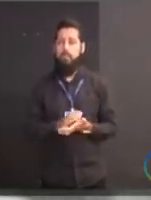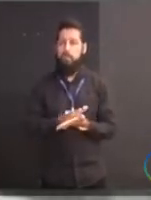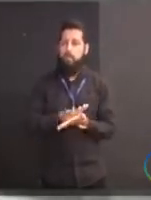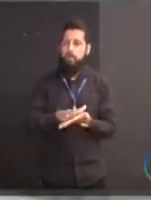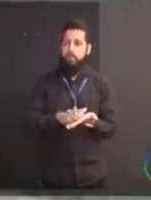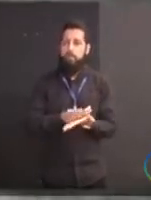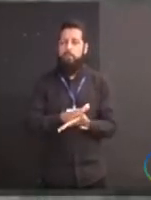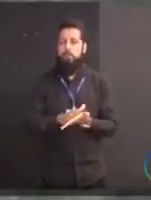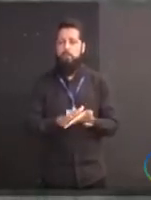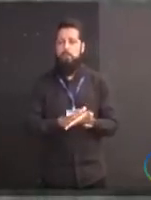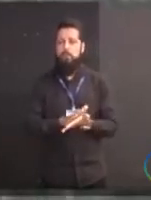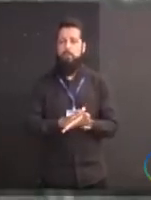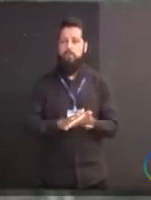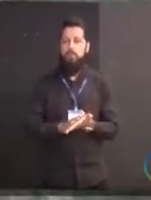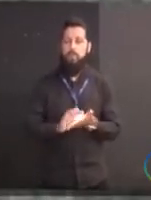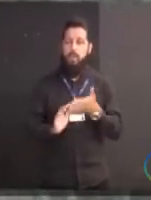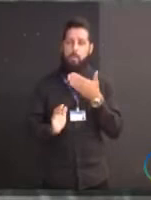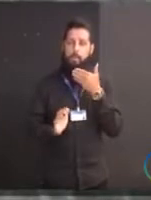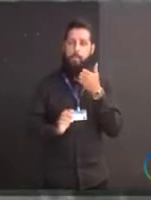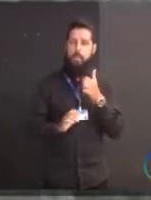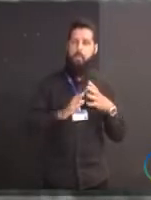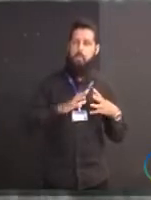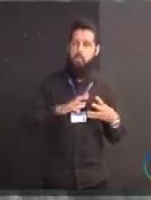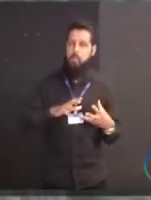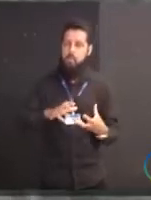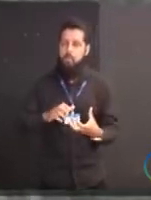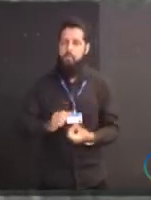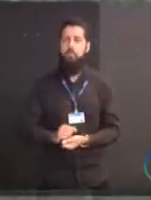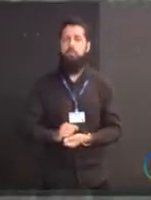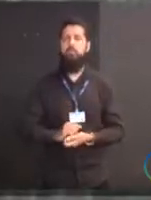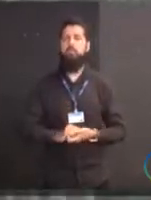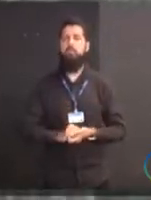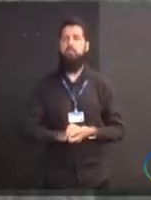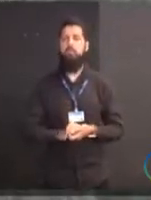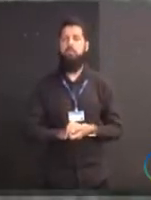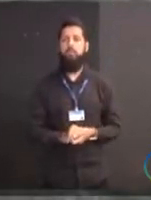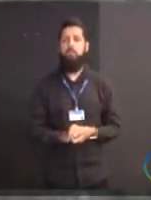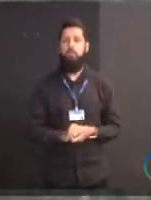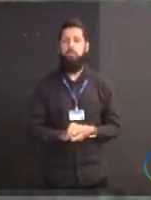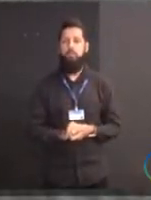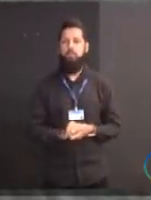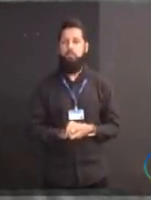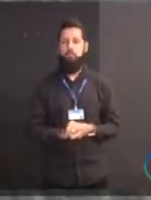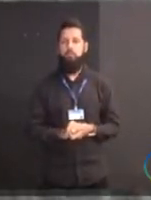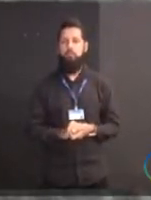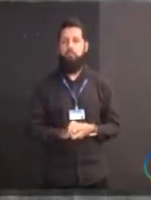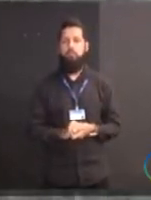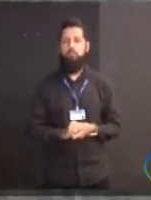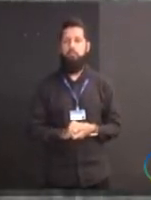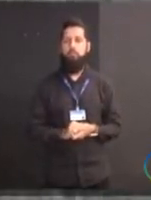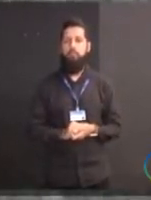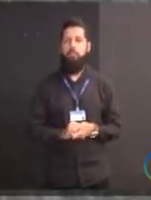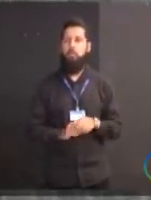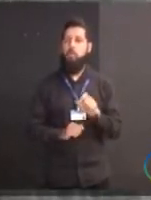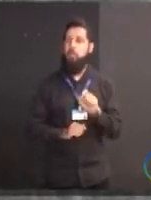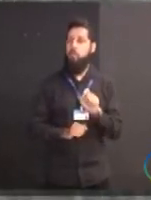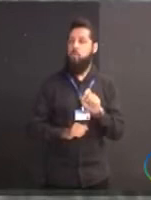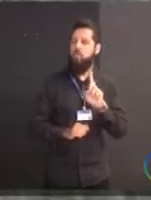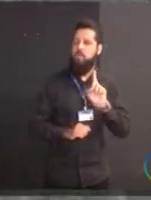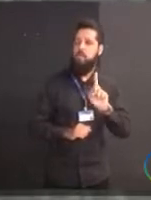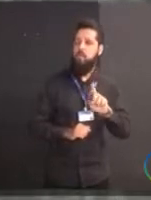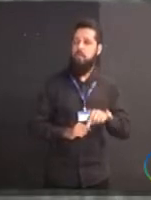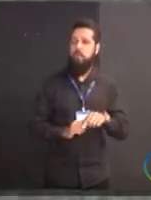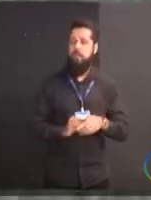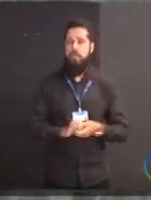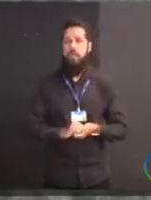um desejo enorme de renovação, sem saberem, às vezes, expor o que elas próprias